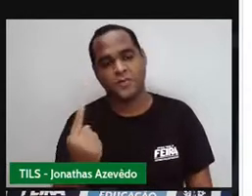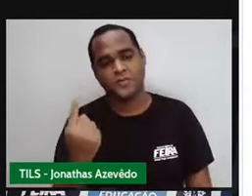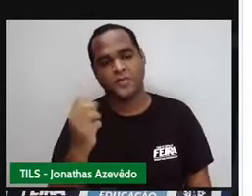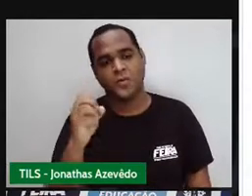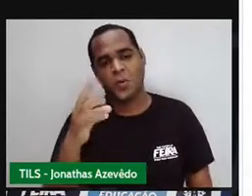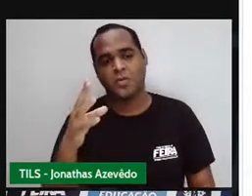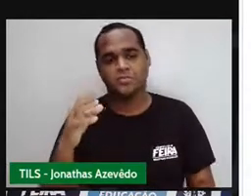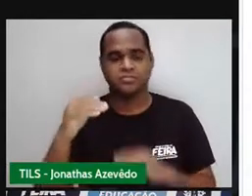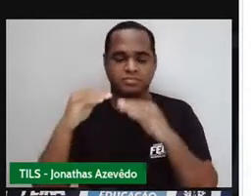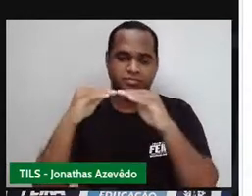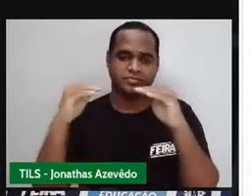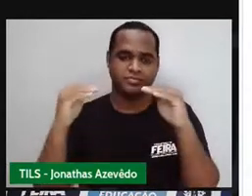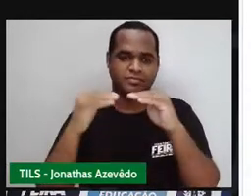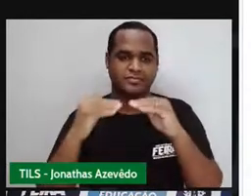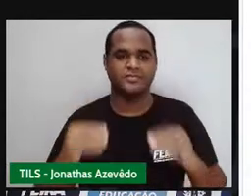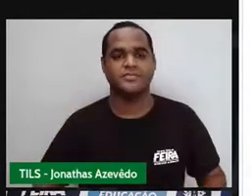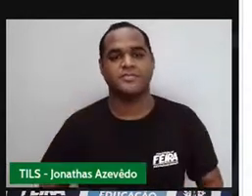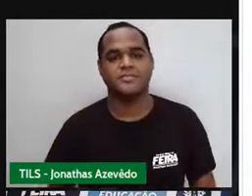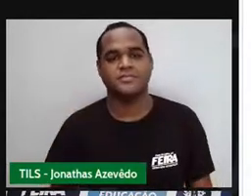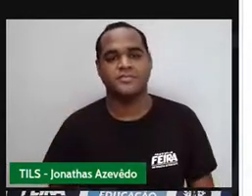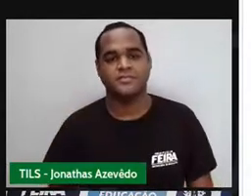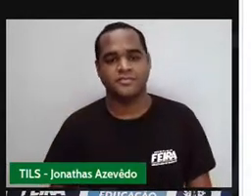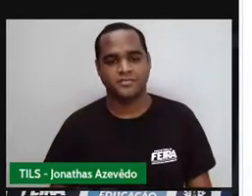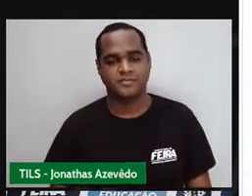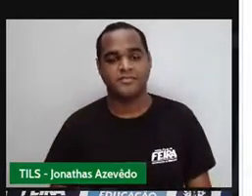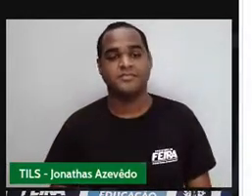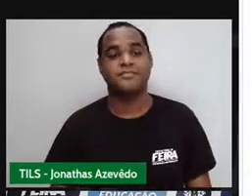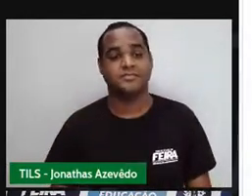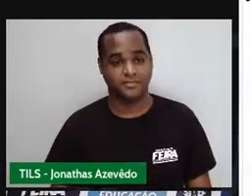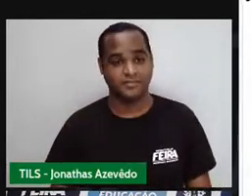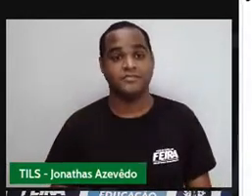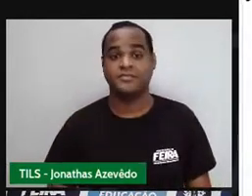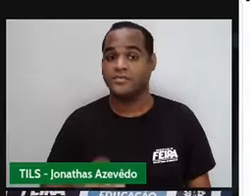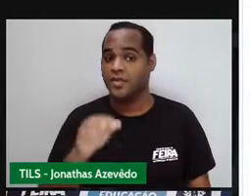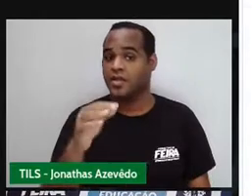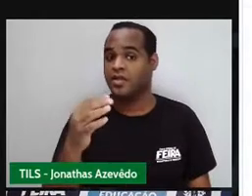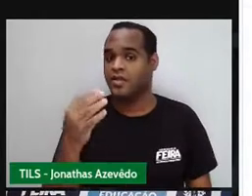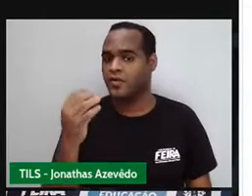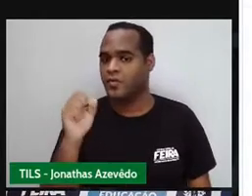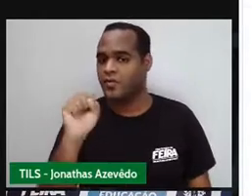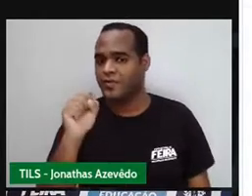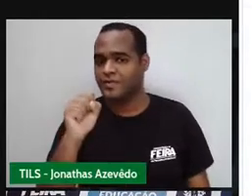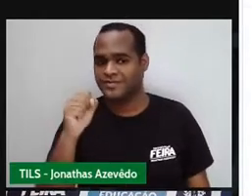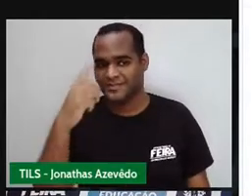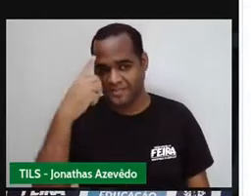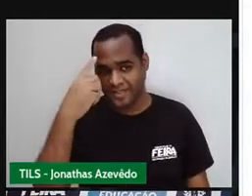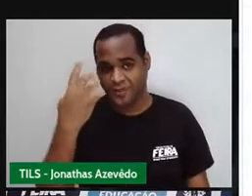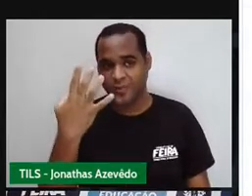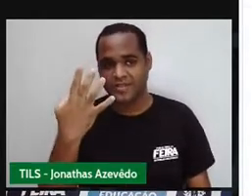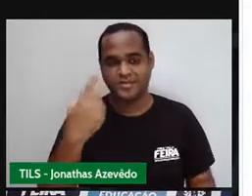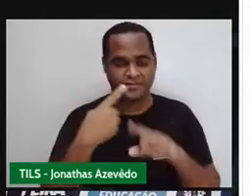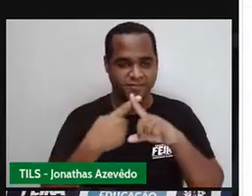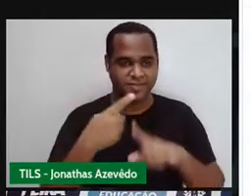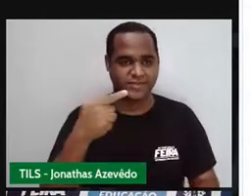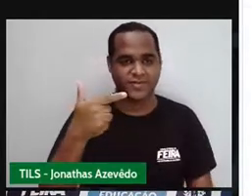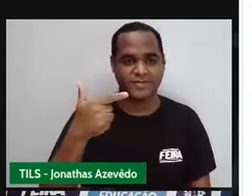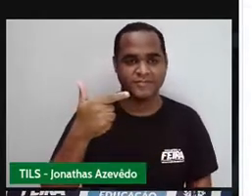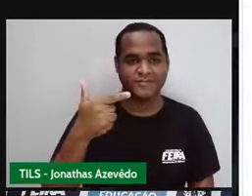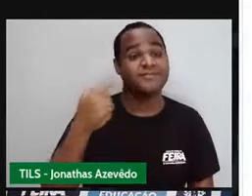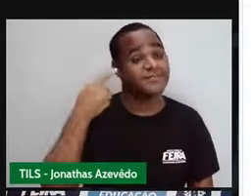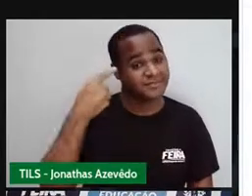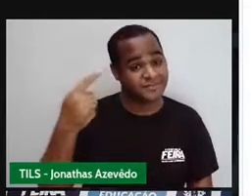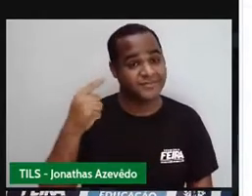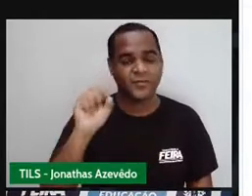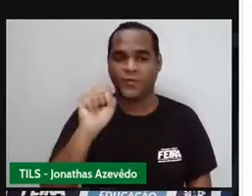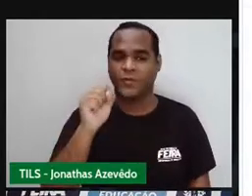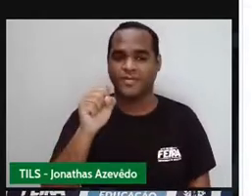né 4 x 2 da 8 metros x metros metro quadrado então aqui na área da sala a gente